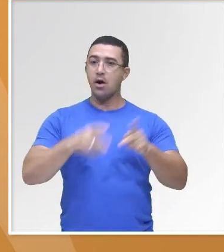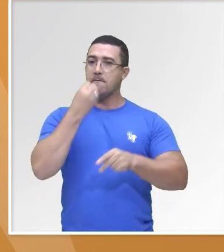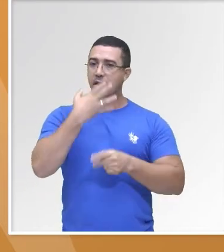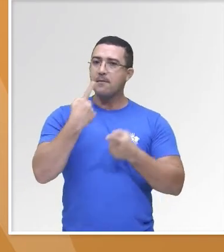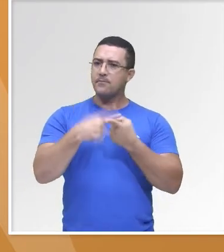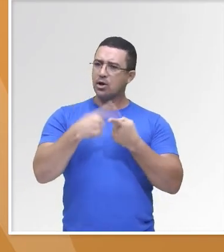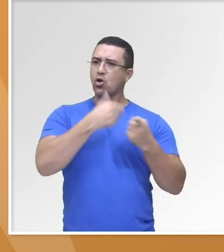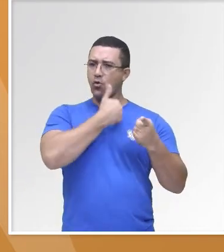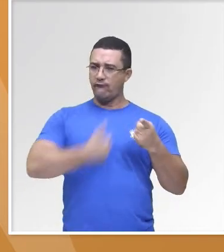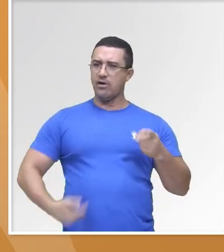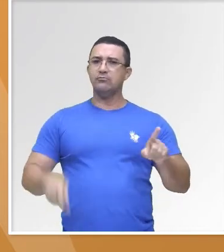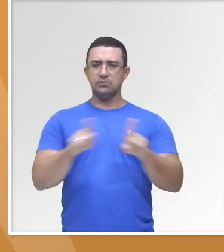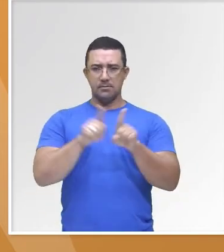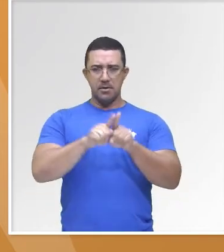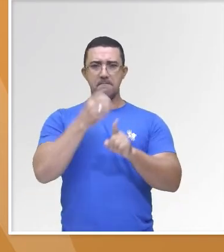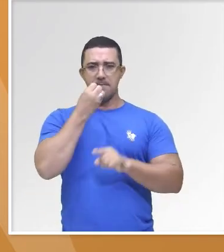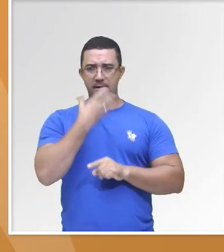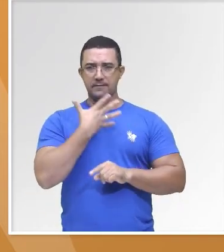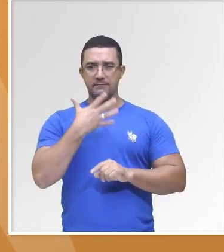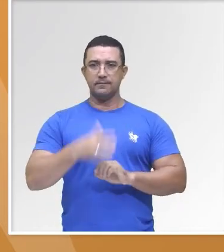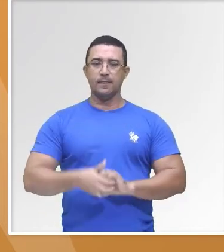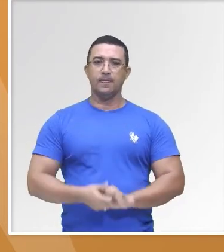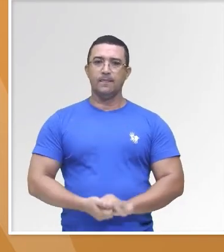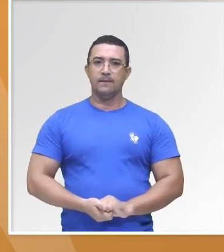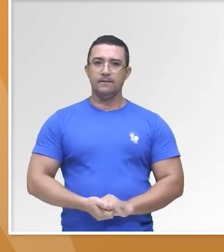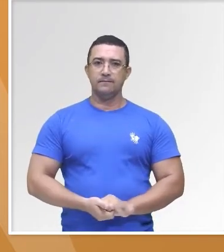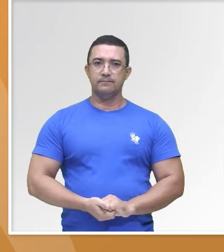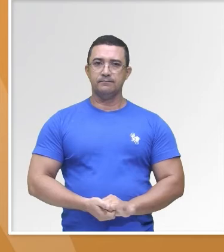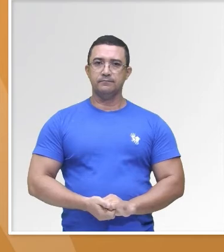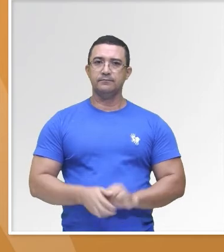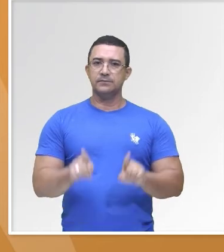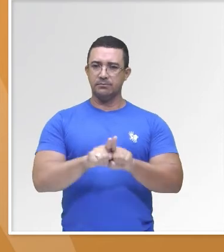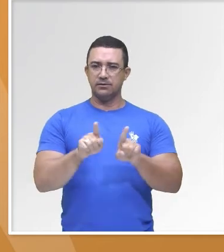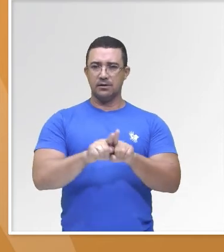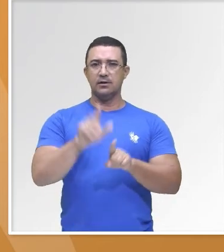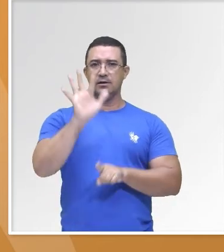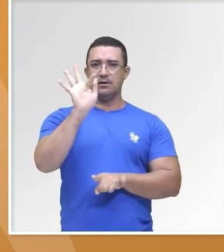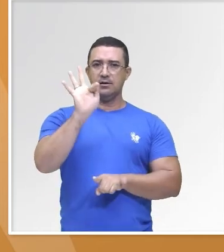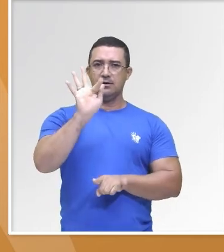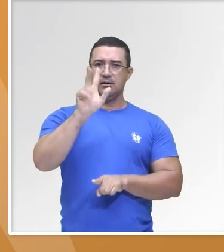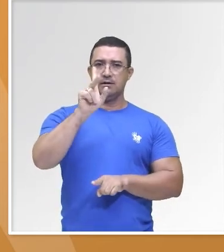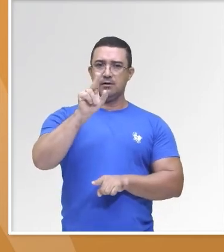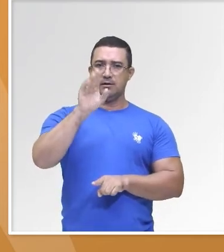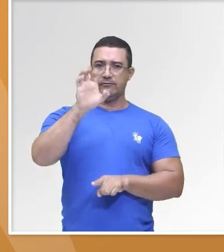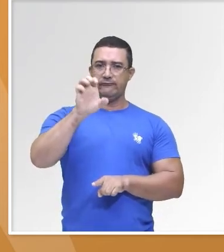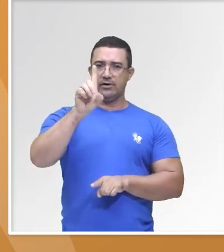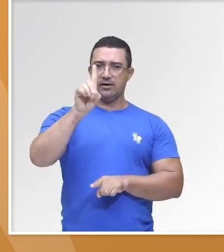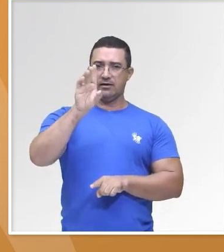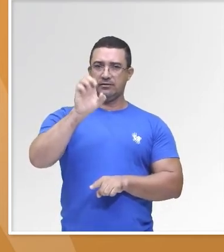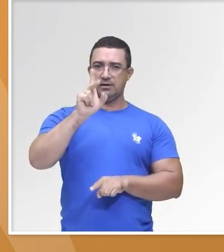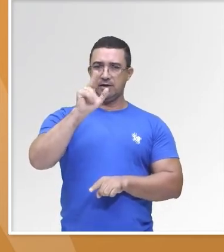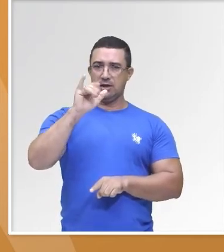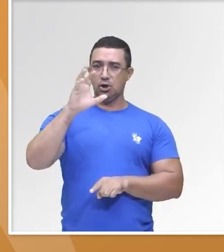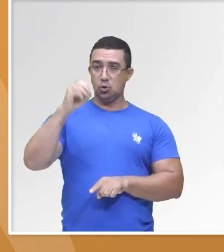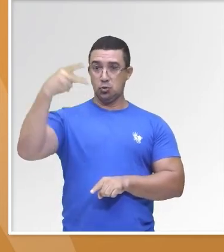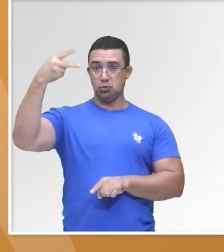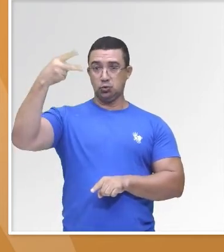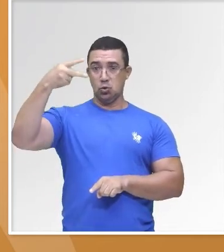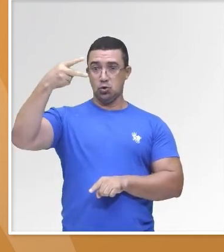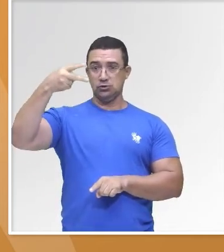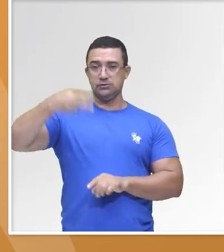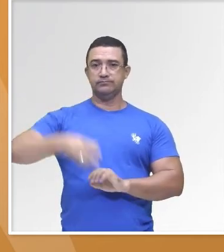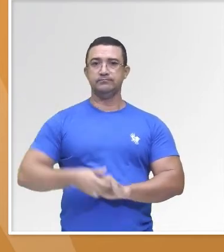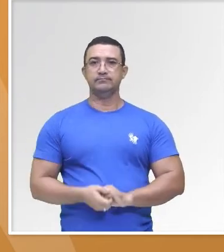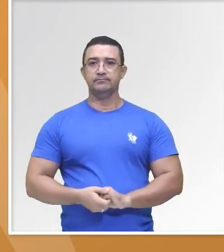está indo bem. Vamos lá, então? Temos Frederico II da Prússia. Sua genialidade